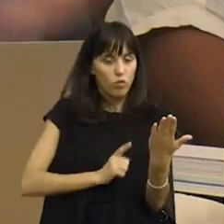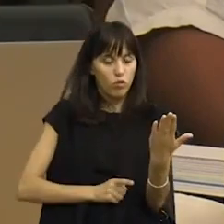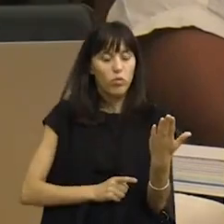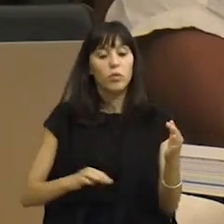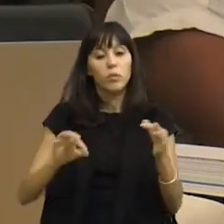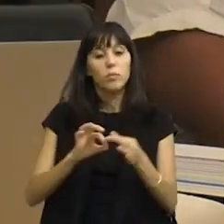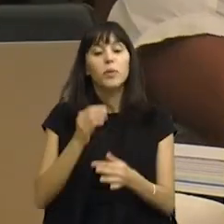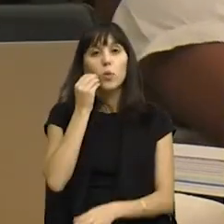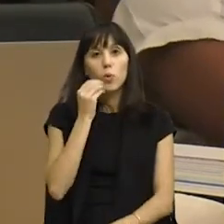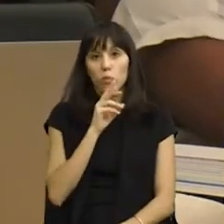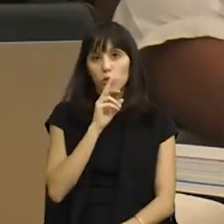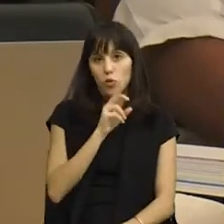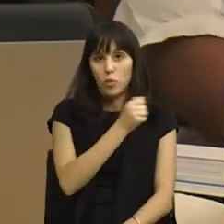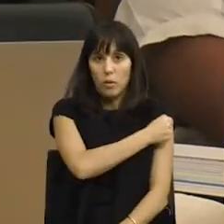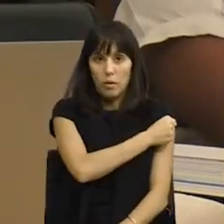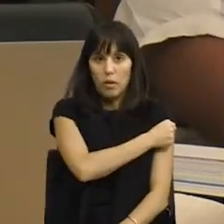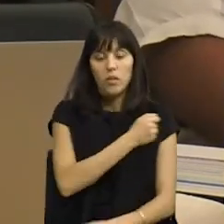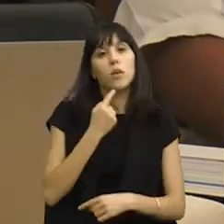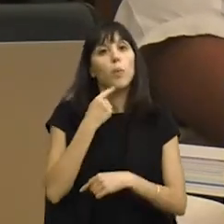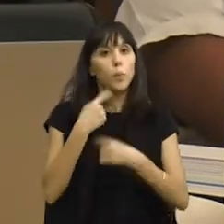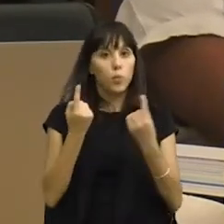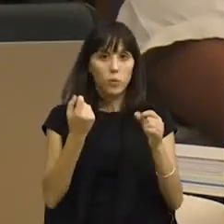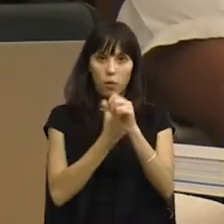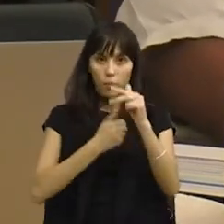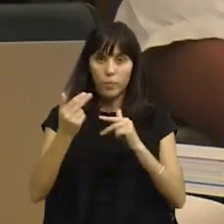Relativamente à resposta de construção de habitação pública,